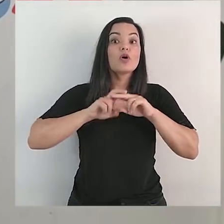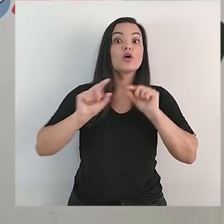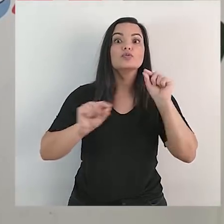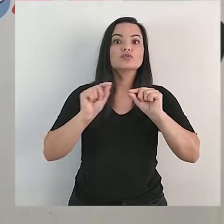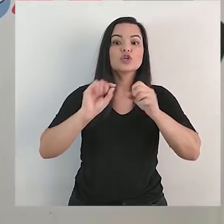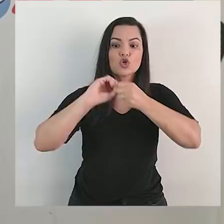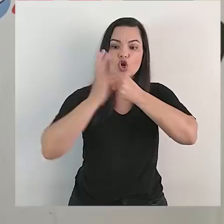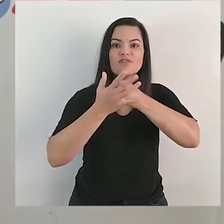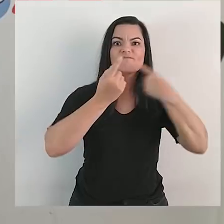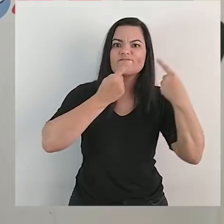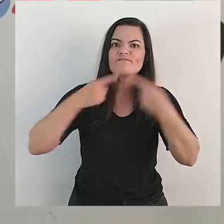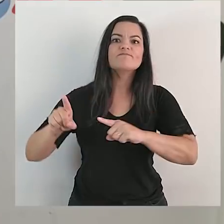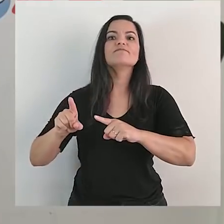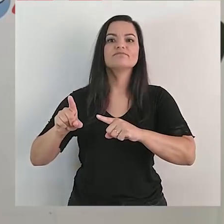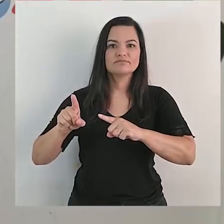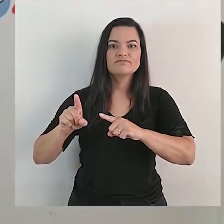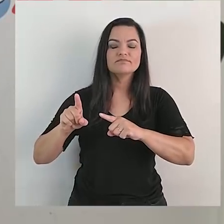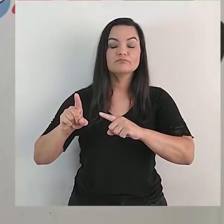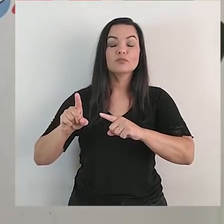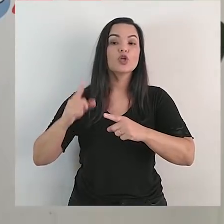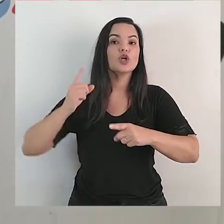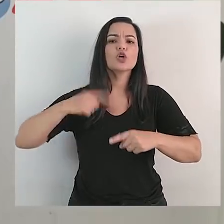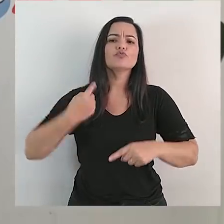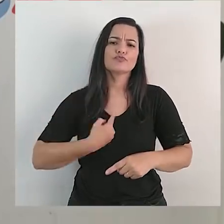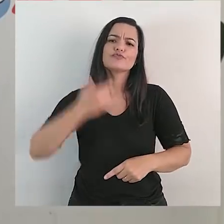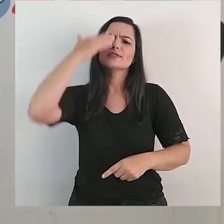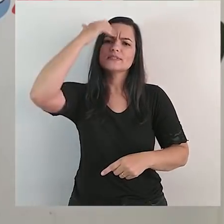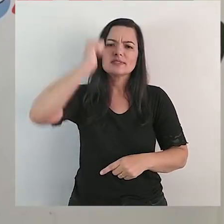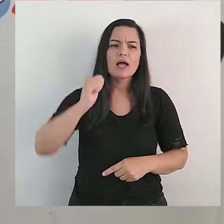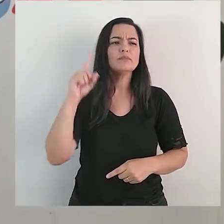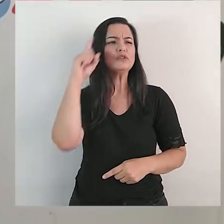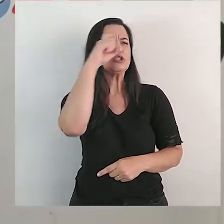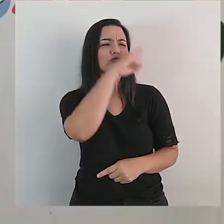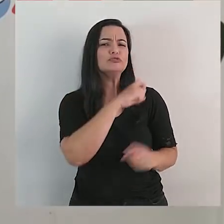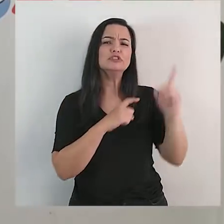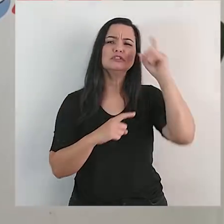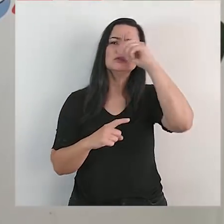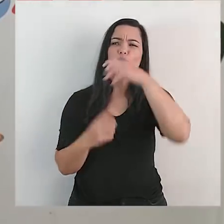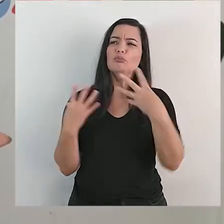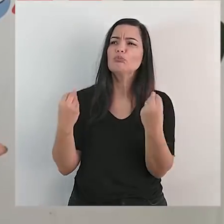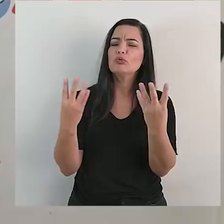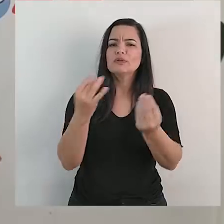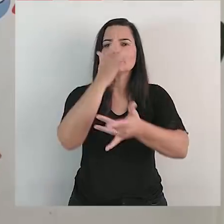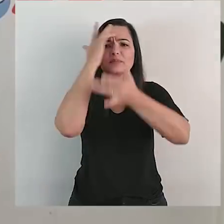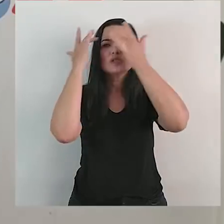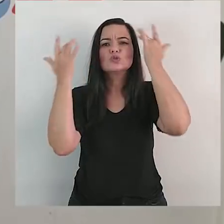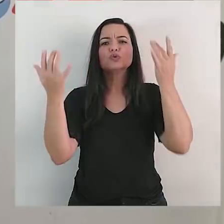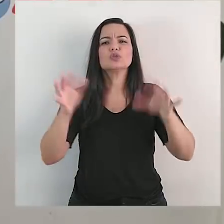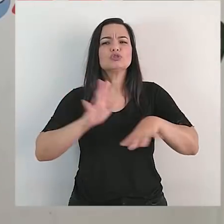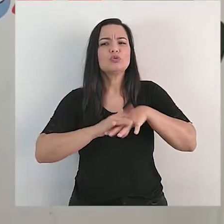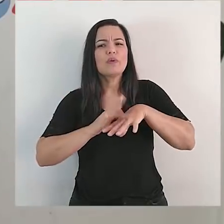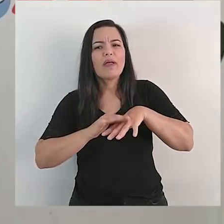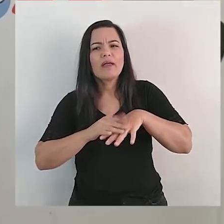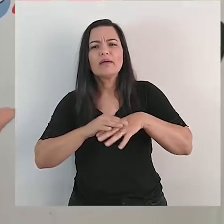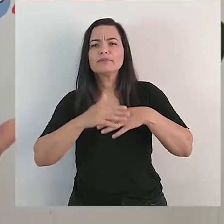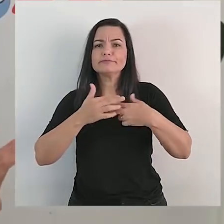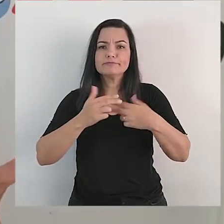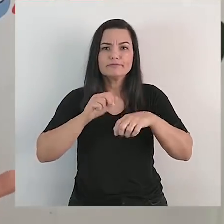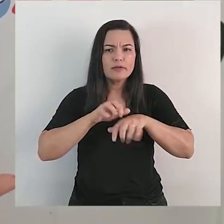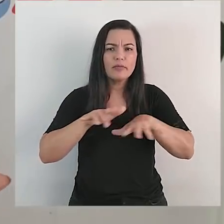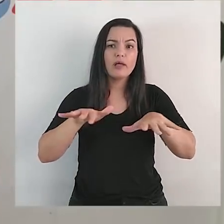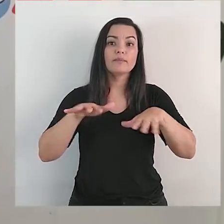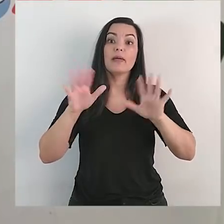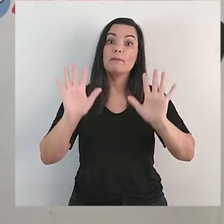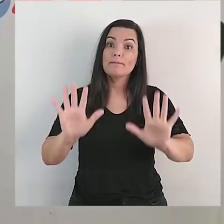conseguirmos combater tudo isso. Sabemos que está muito difícil, mas não se esqueçam que tudo que